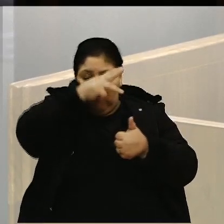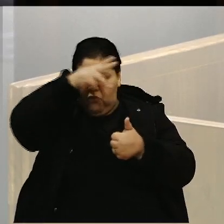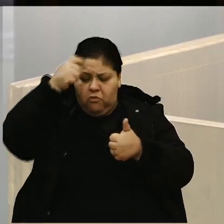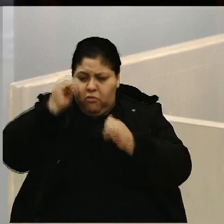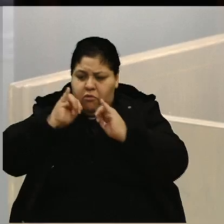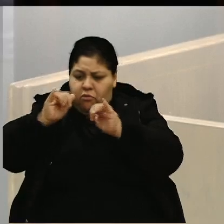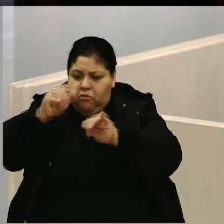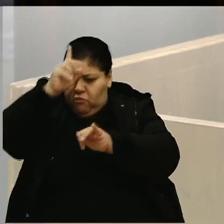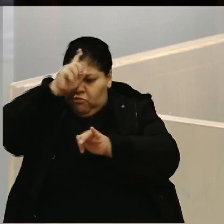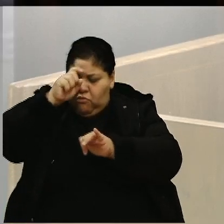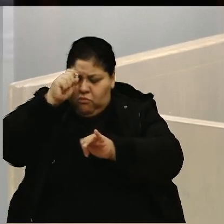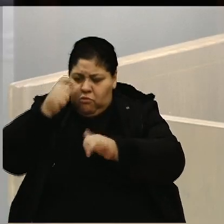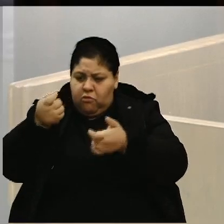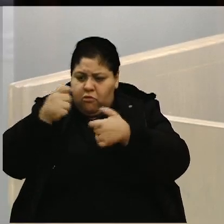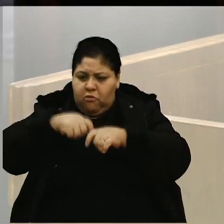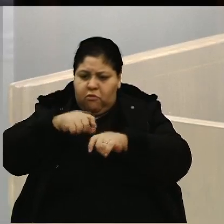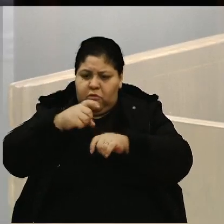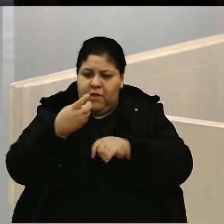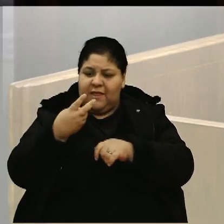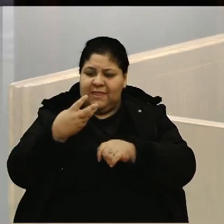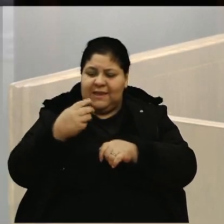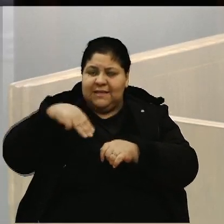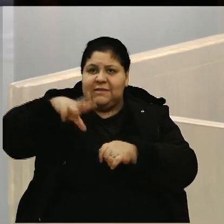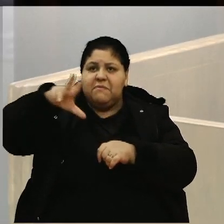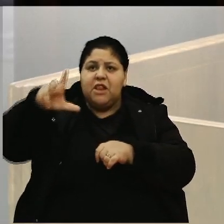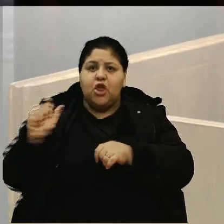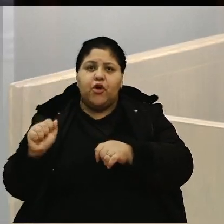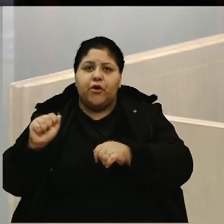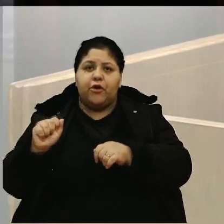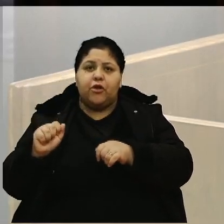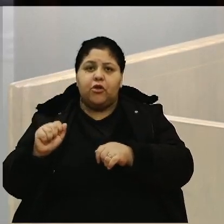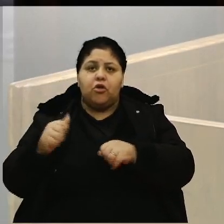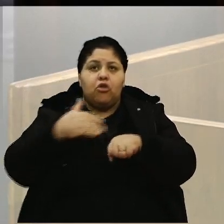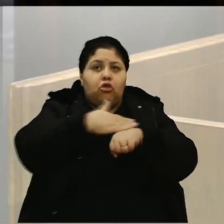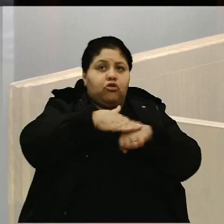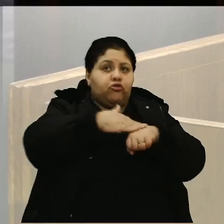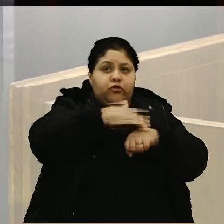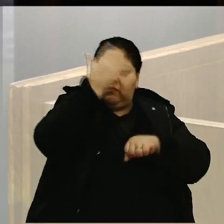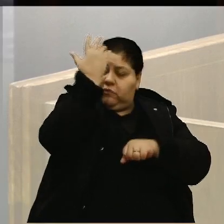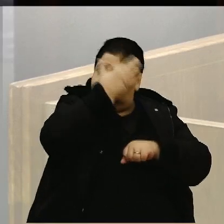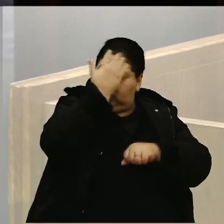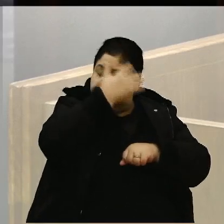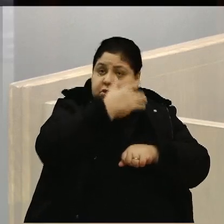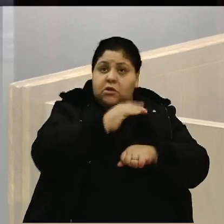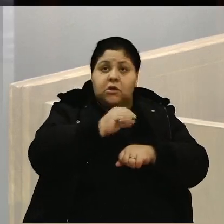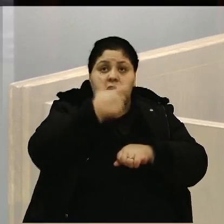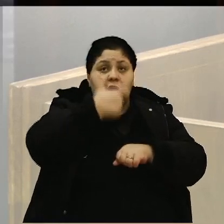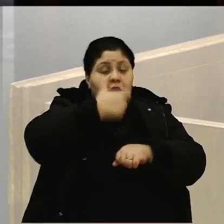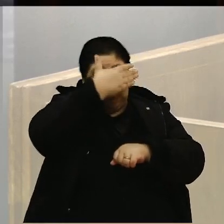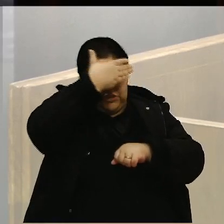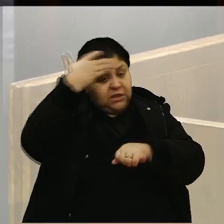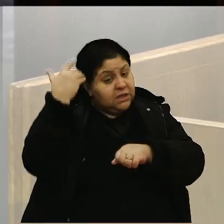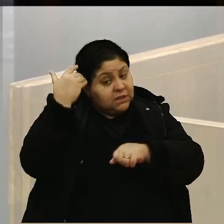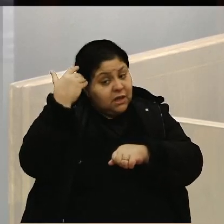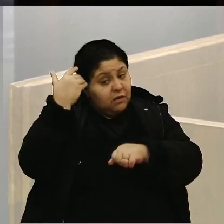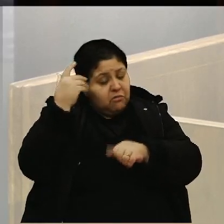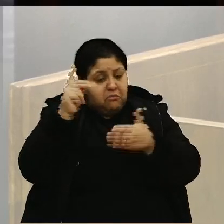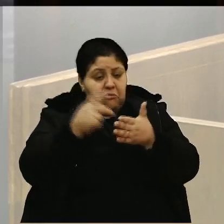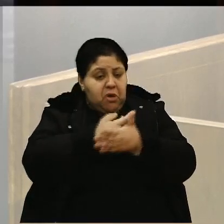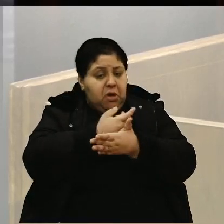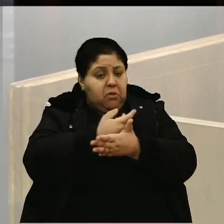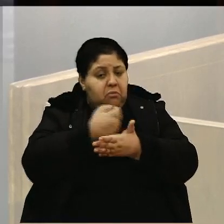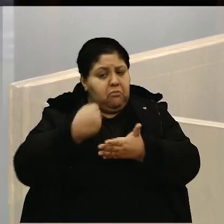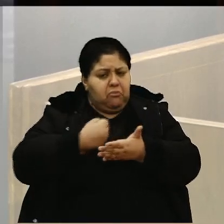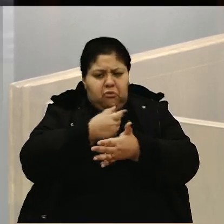Pompeia precisa só de 13.268.000. Aí nós conversamos com a Diló. Olha, Diló, acho que esqueceram um na frente, ou deu algum erro,